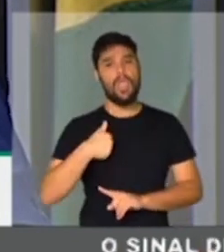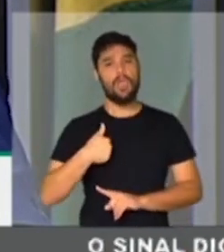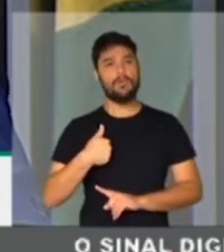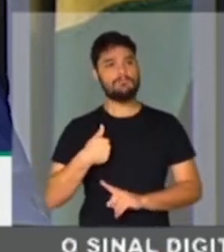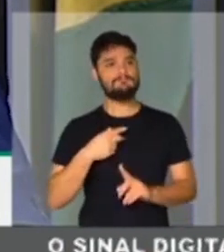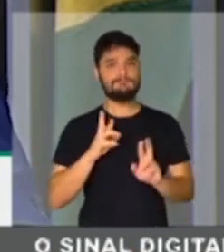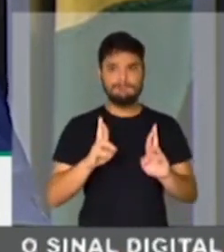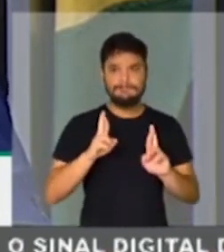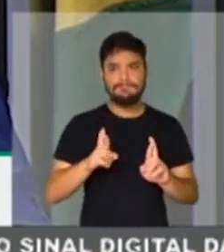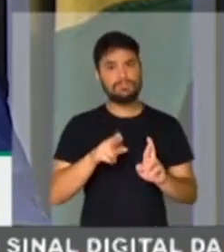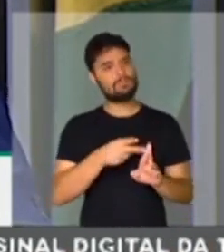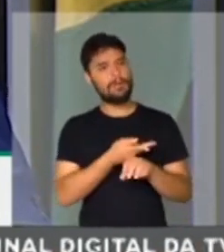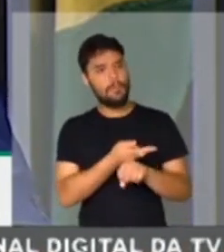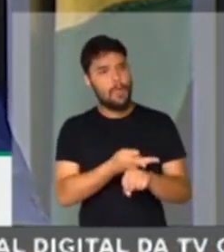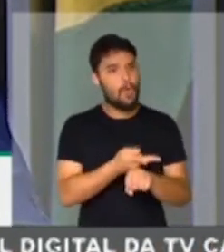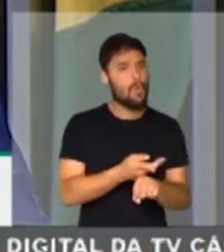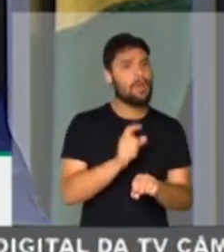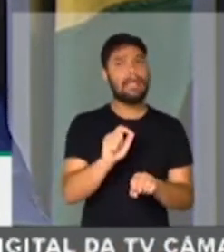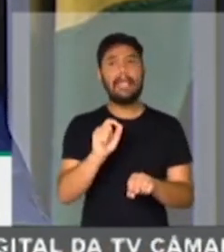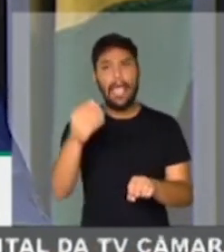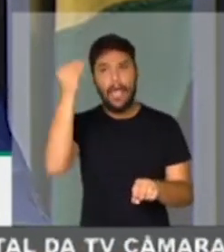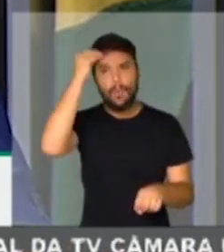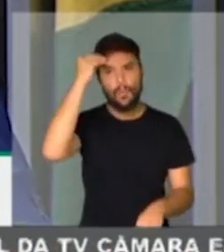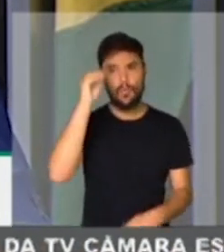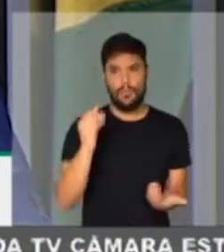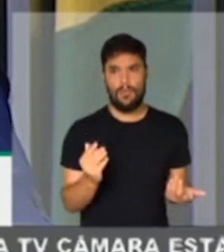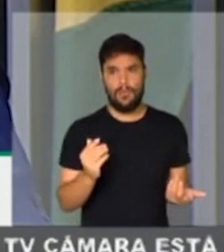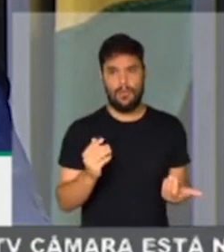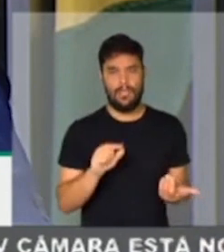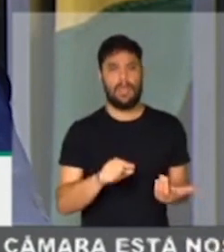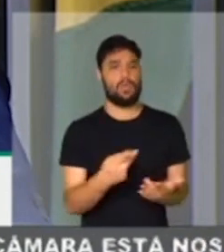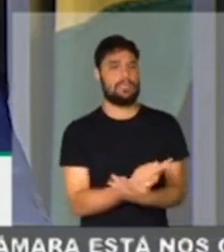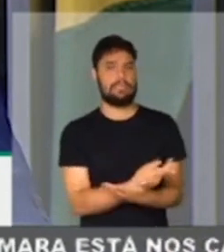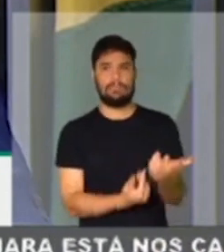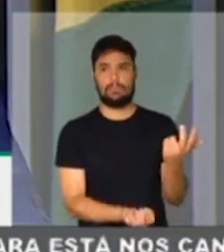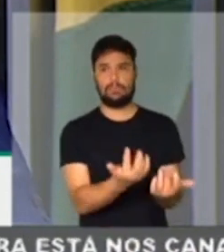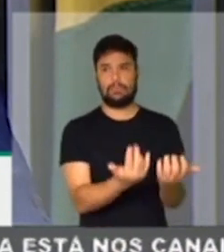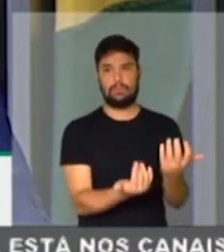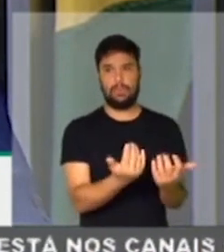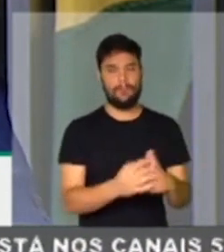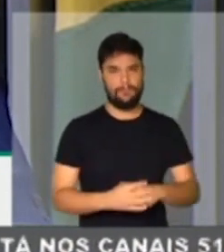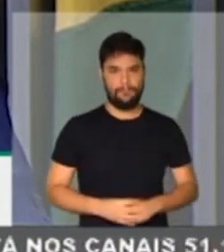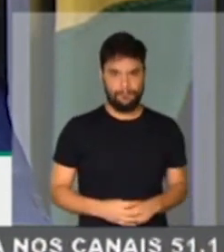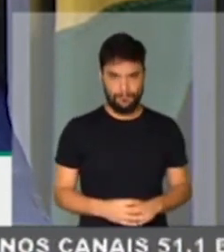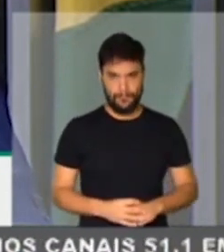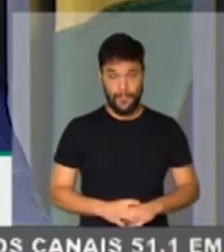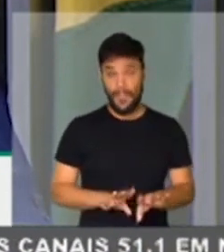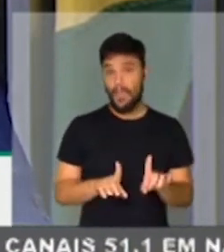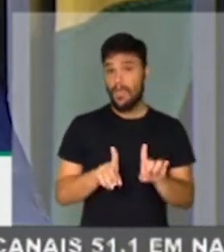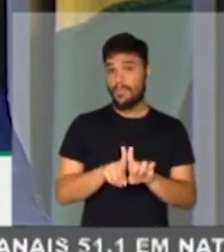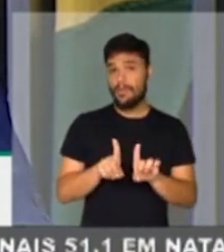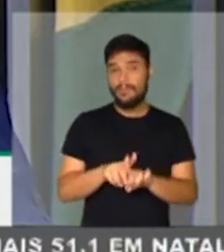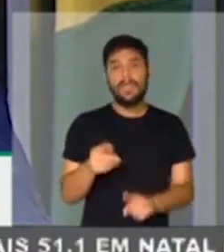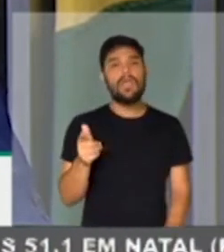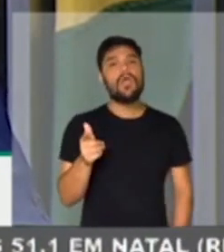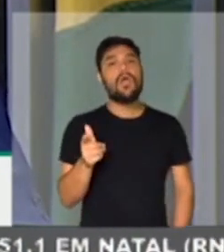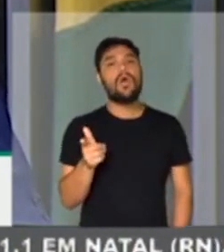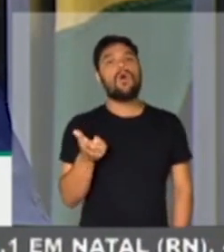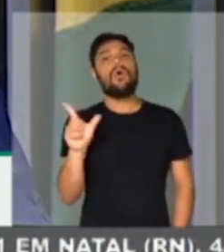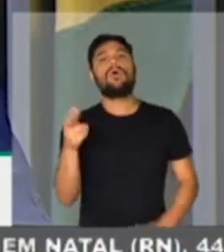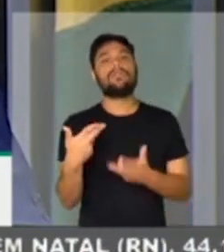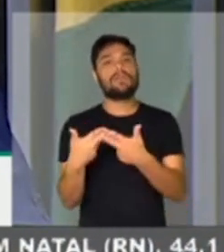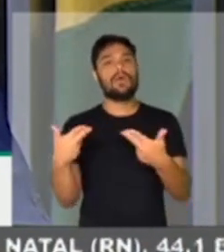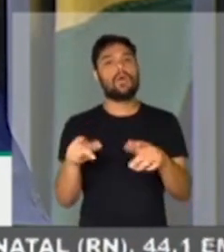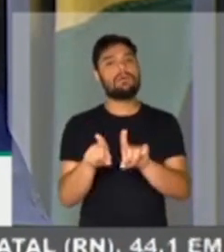responsável para essa fatalidade. Mas teve um outro fato que foi